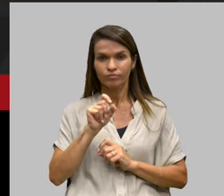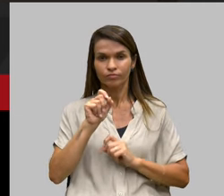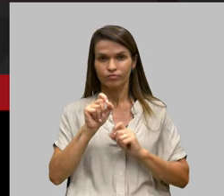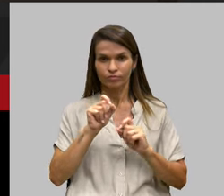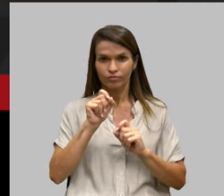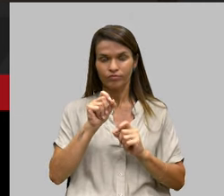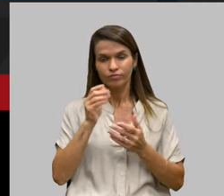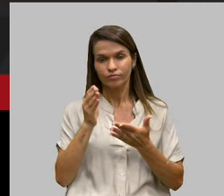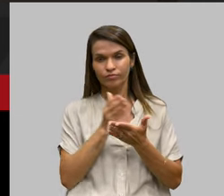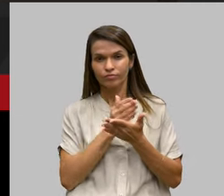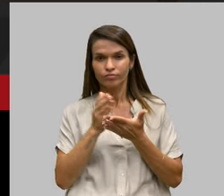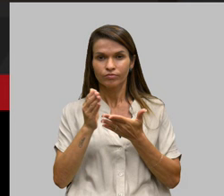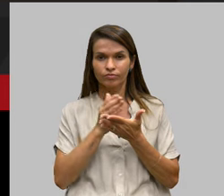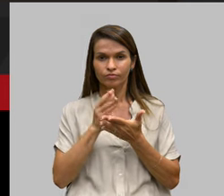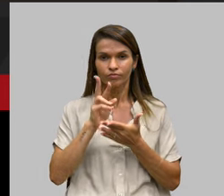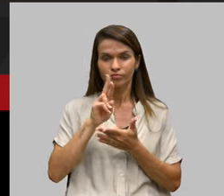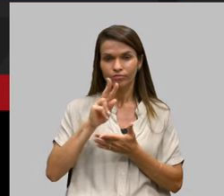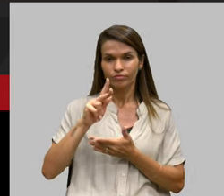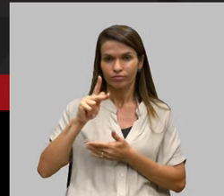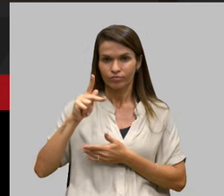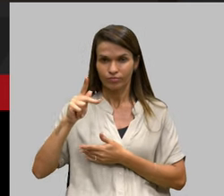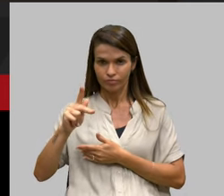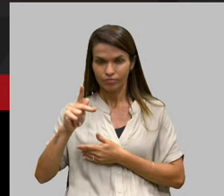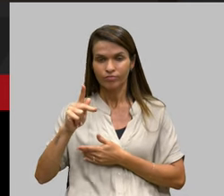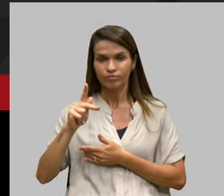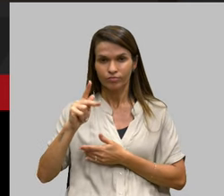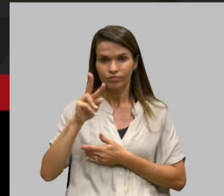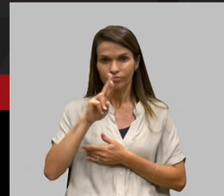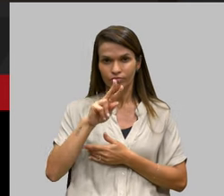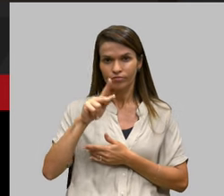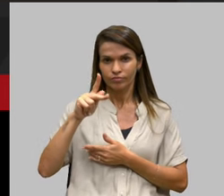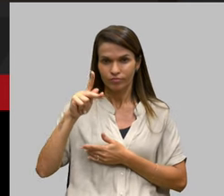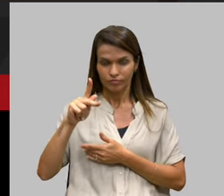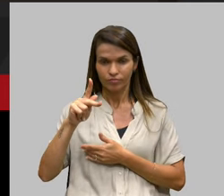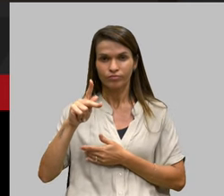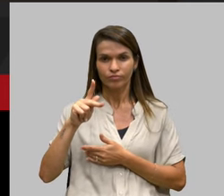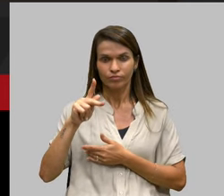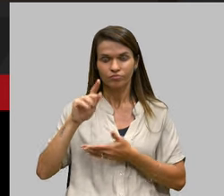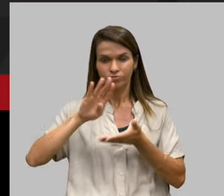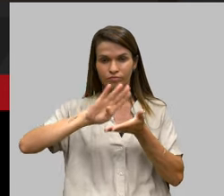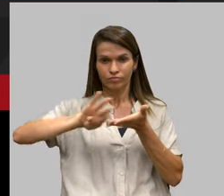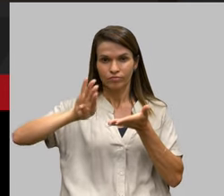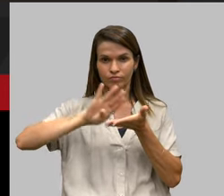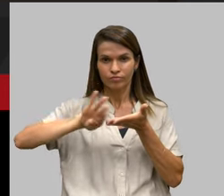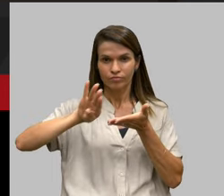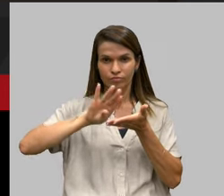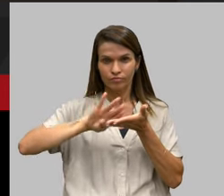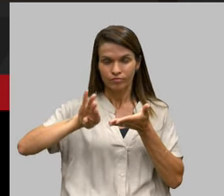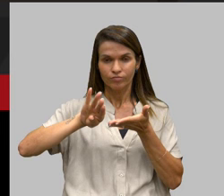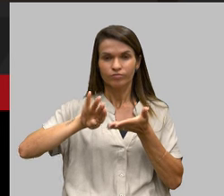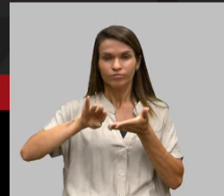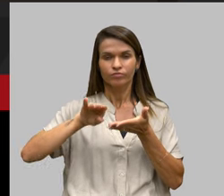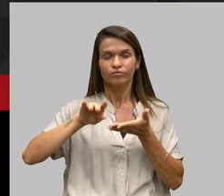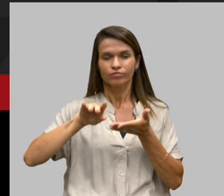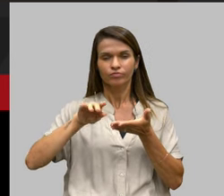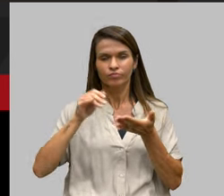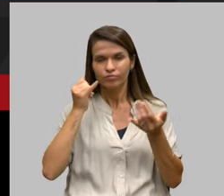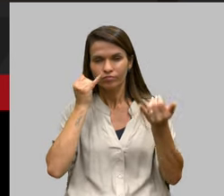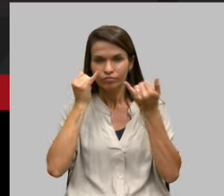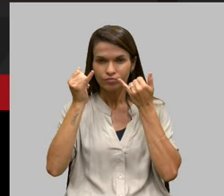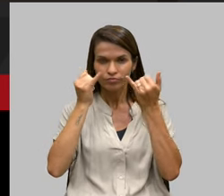alguns regimes de previdência eh regimes próprios de previdência foram instituídos através de orientações de